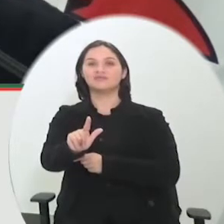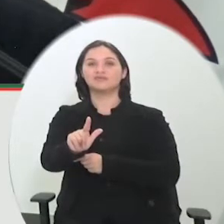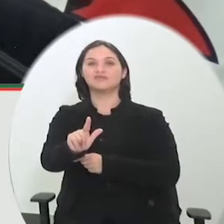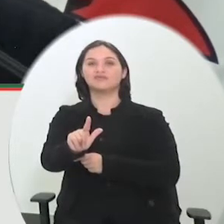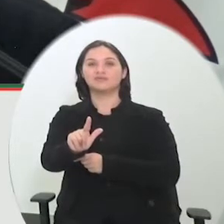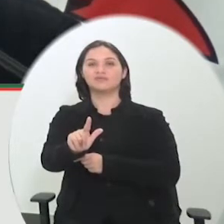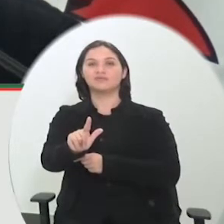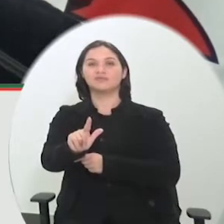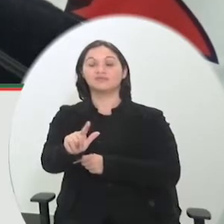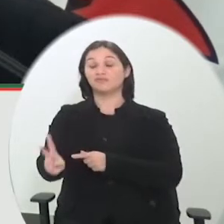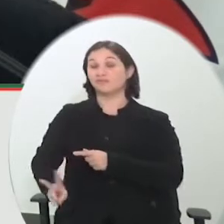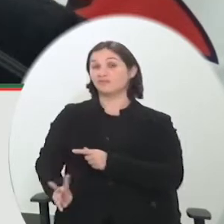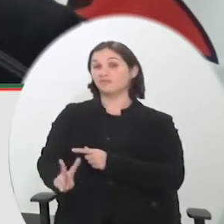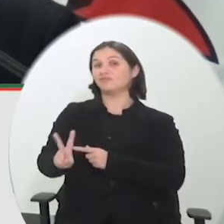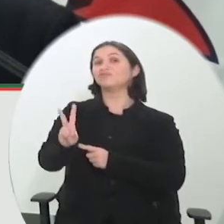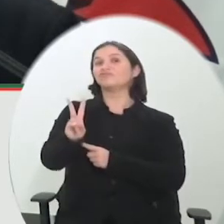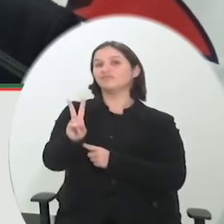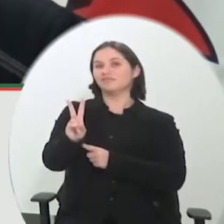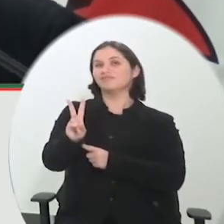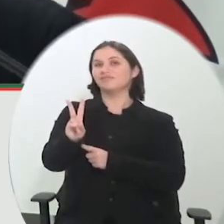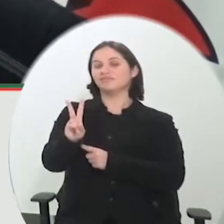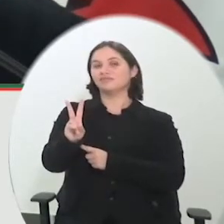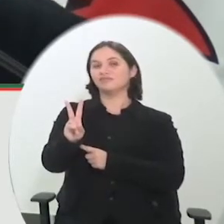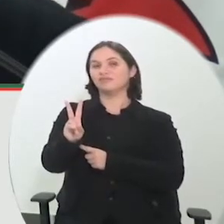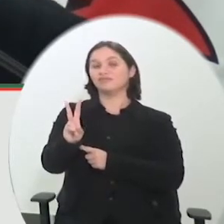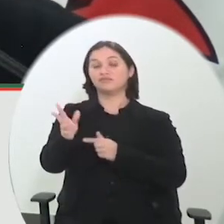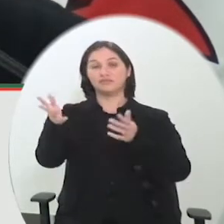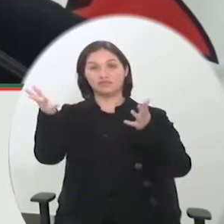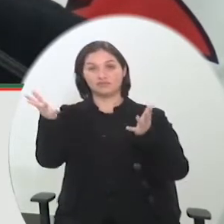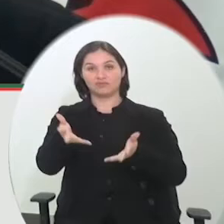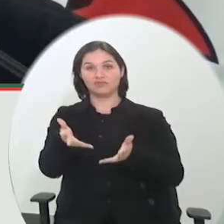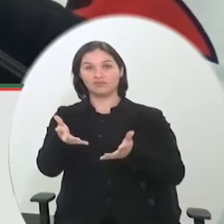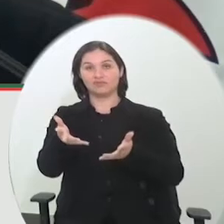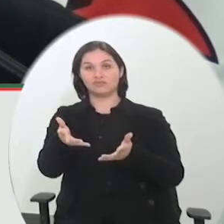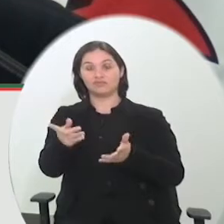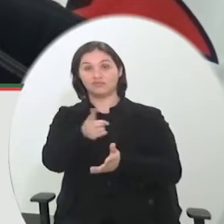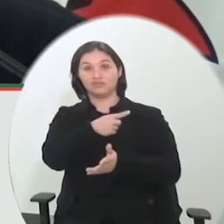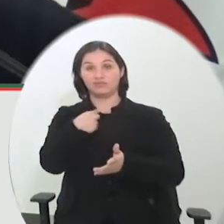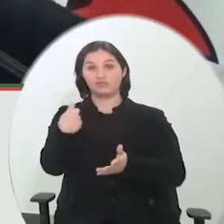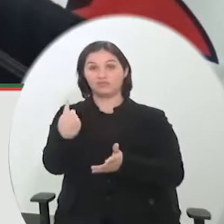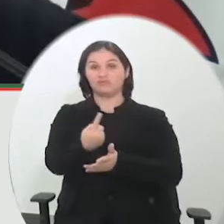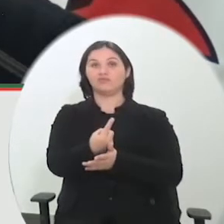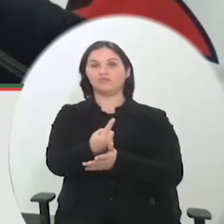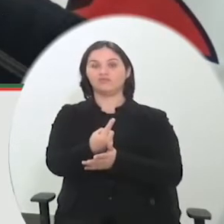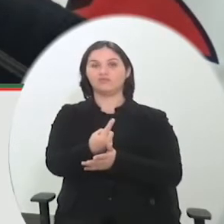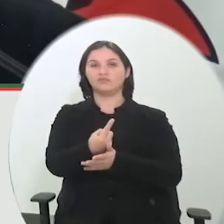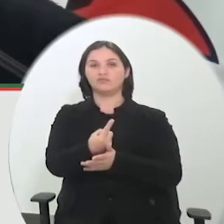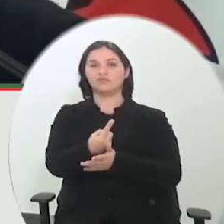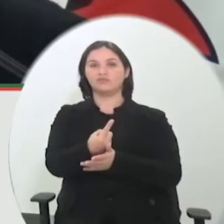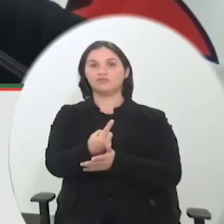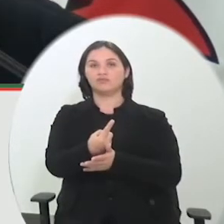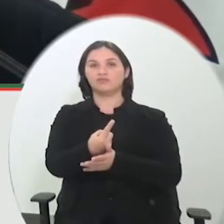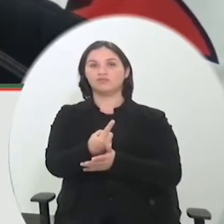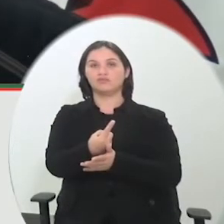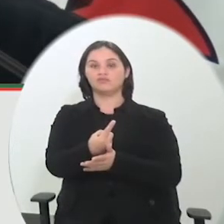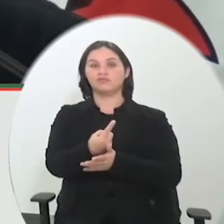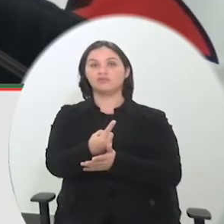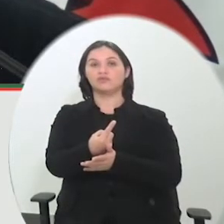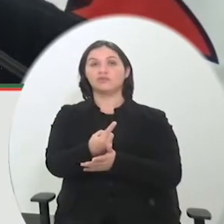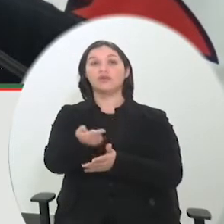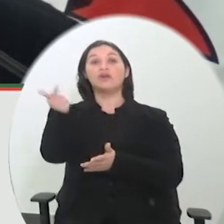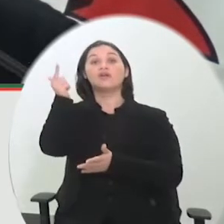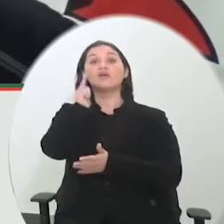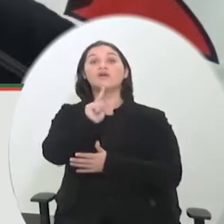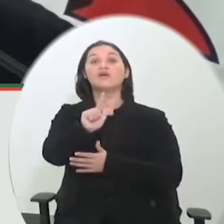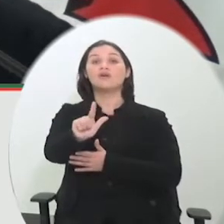décadas. Senhores, hoje somos timoneiros do nosso futuro, pois alcançamos